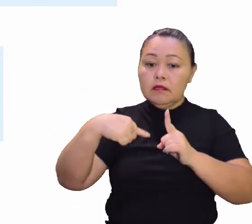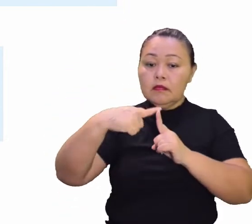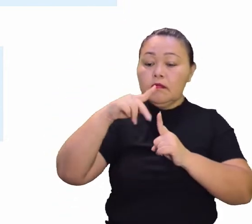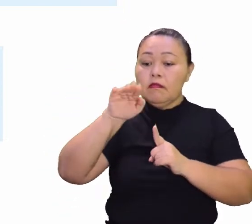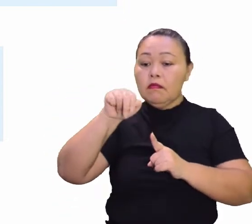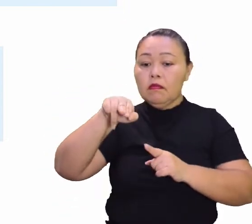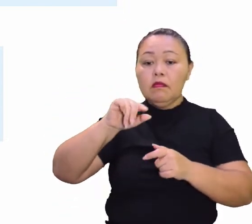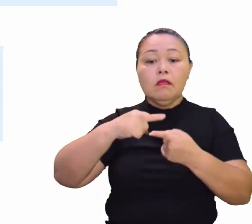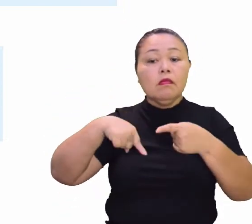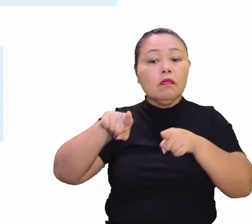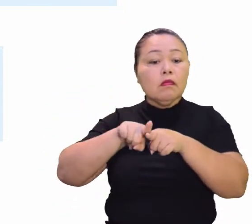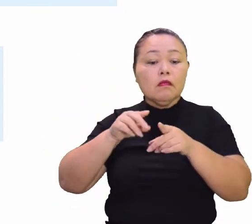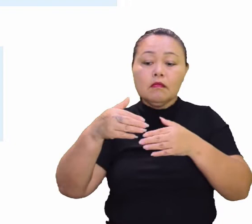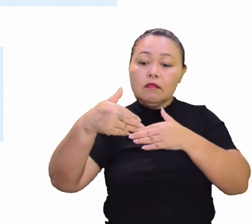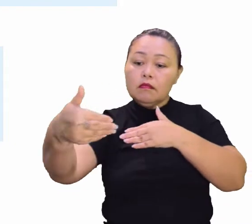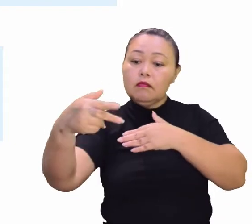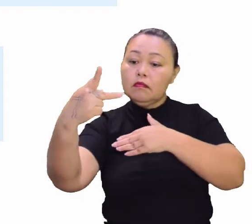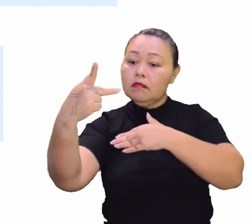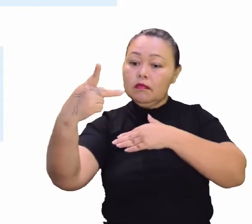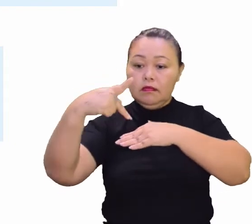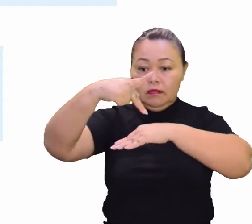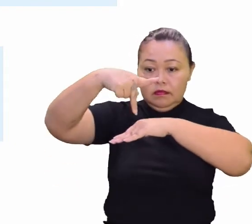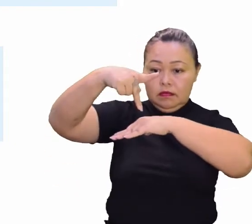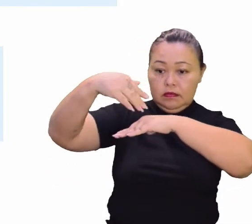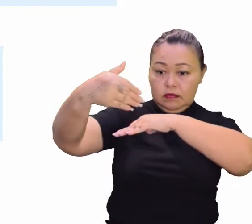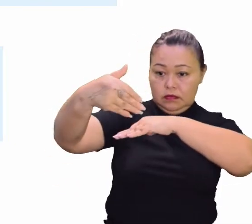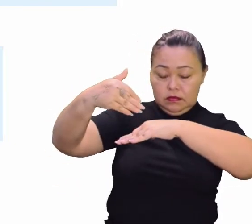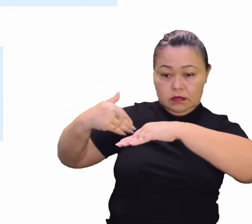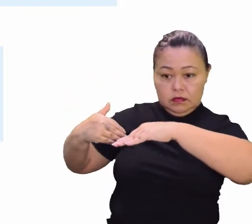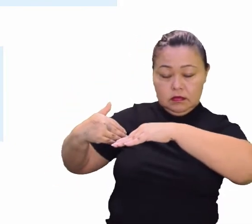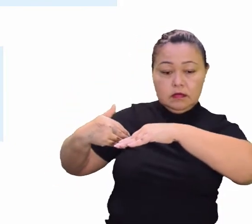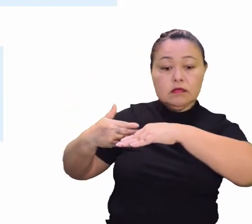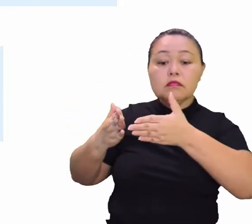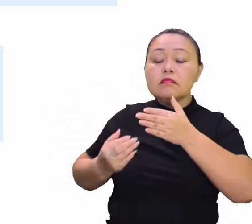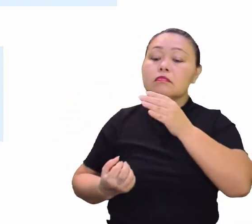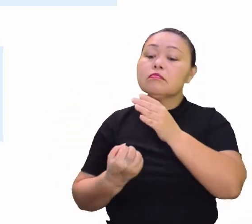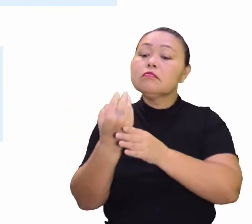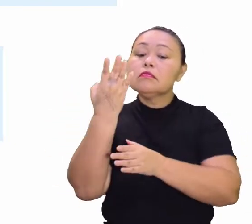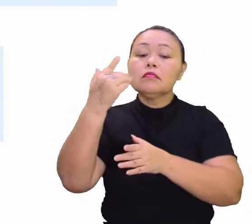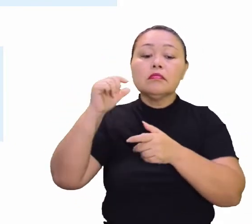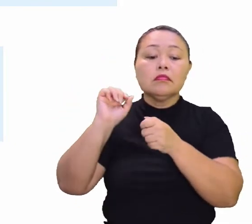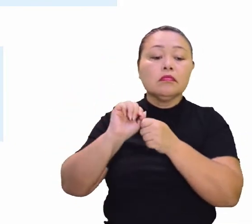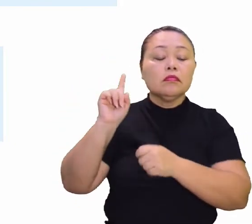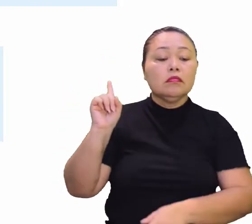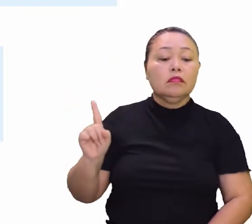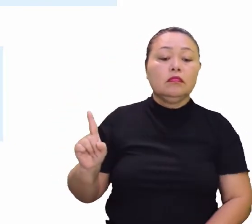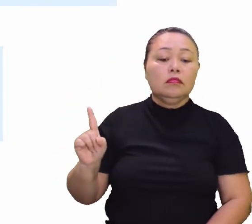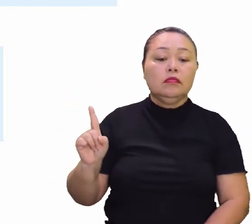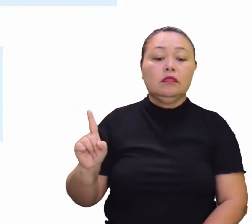Bem, servindo de divisa entre dois países. Ele nasce aonde, professor Jorge?